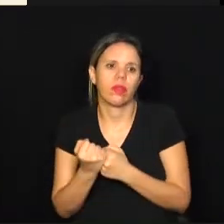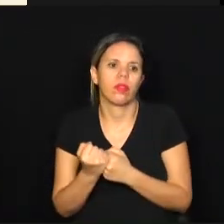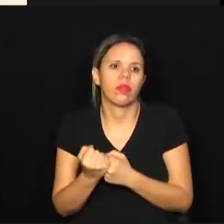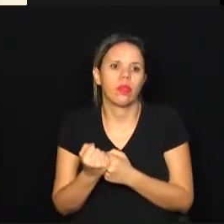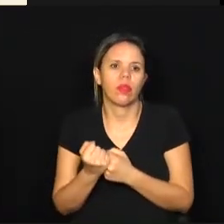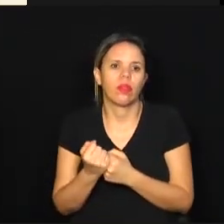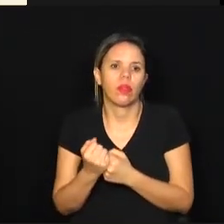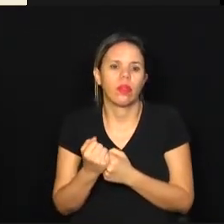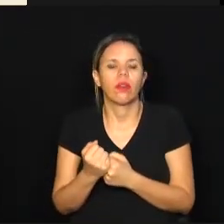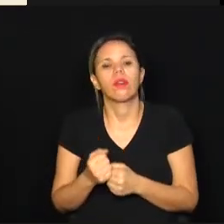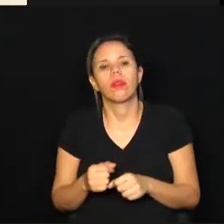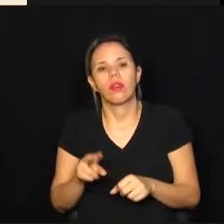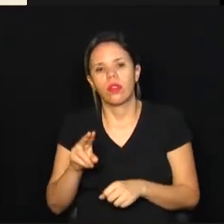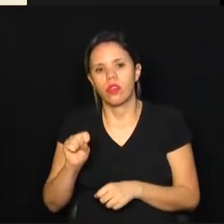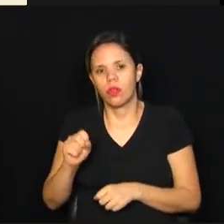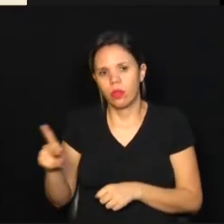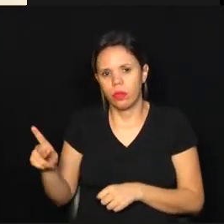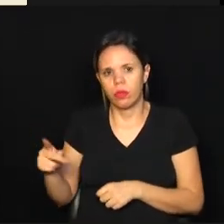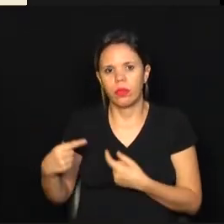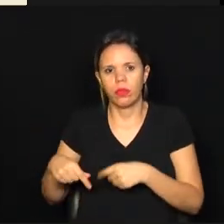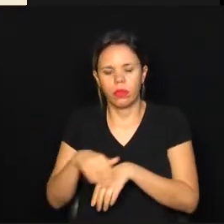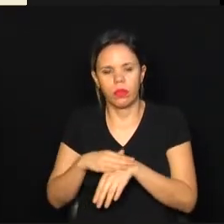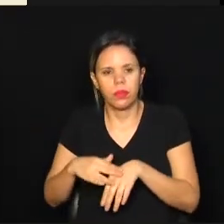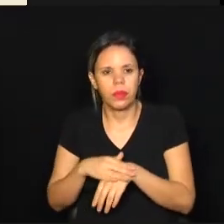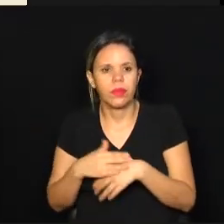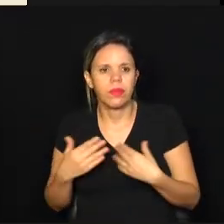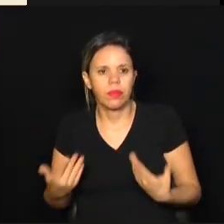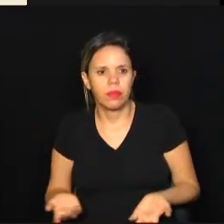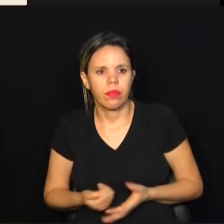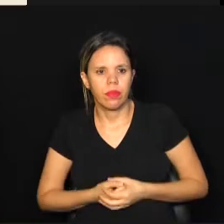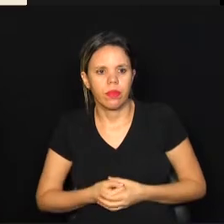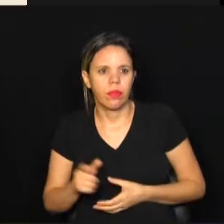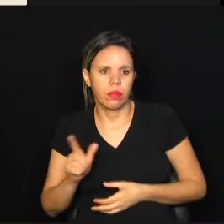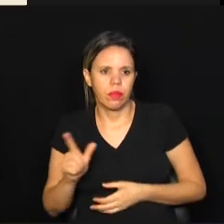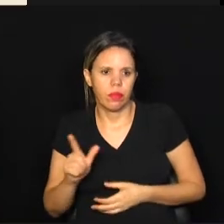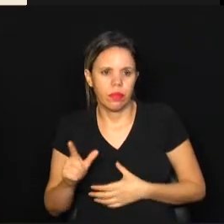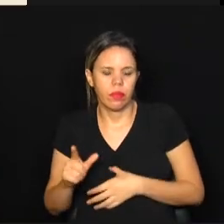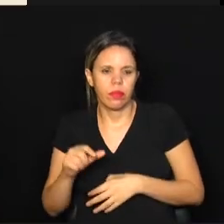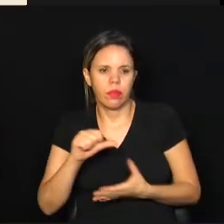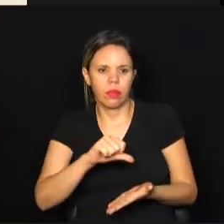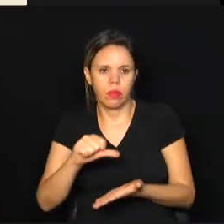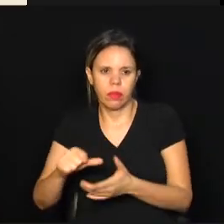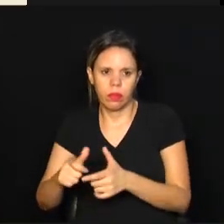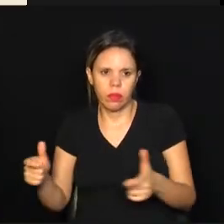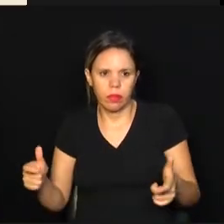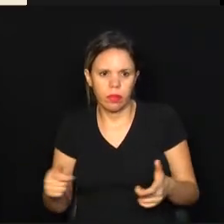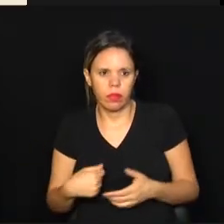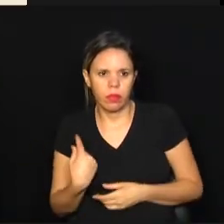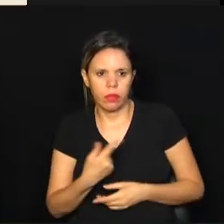e à USP nessas discussões. É óbvio que o território é grande, a